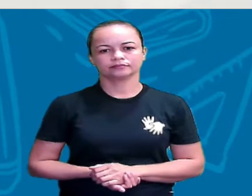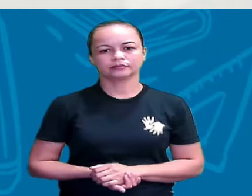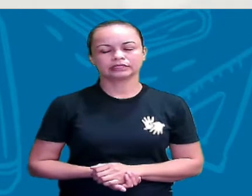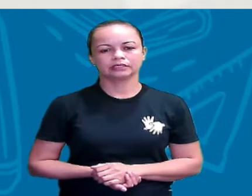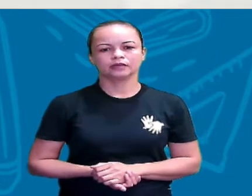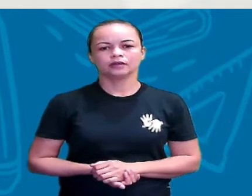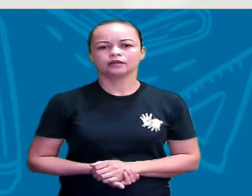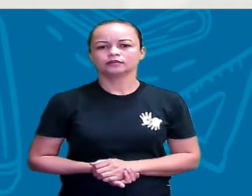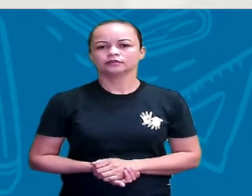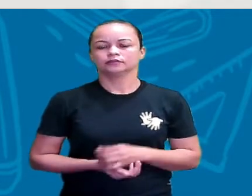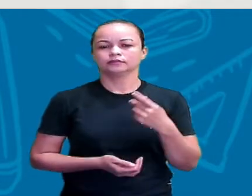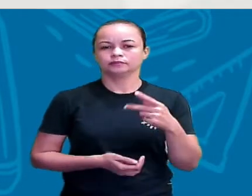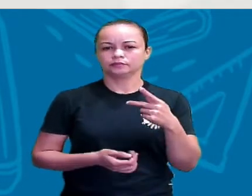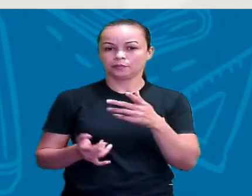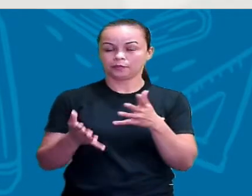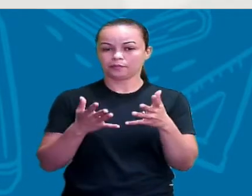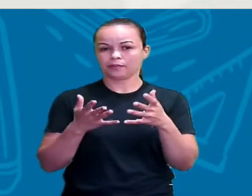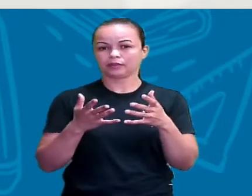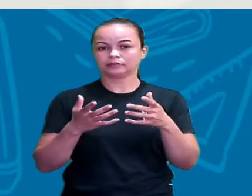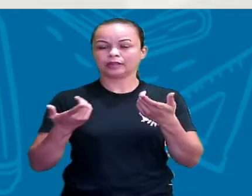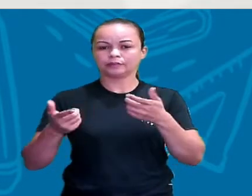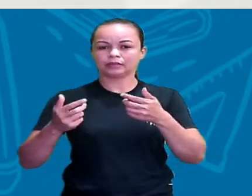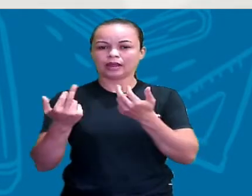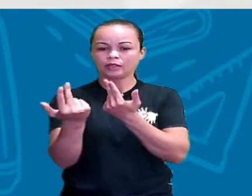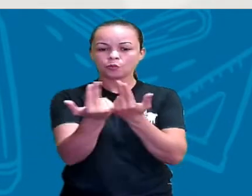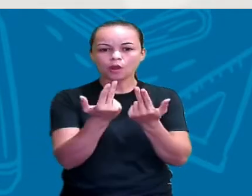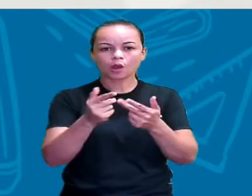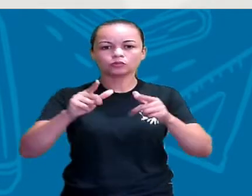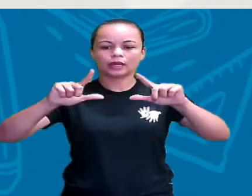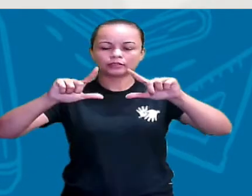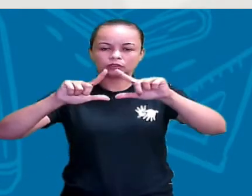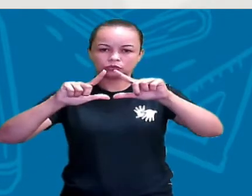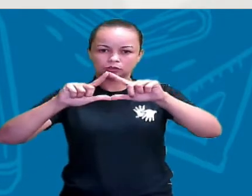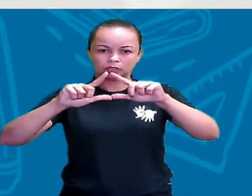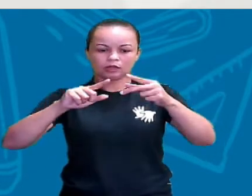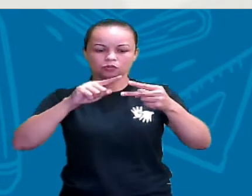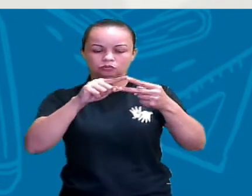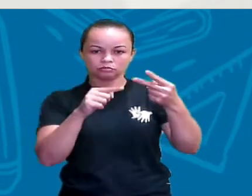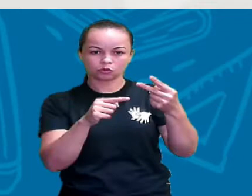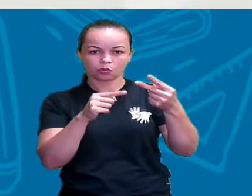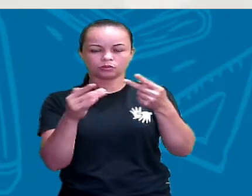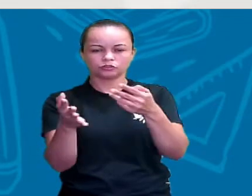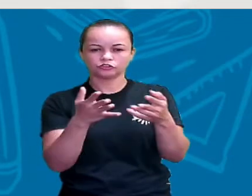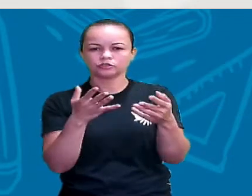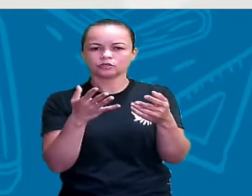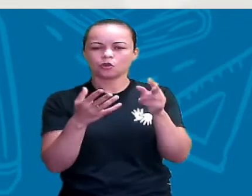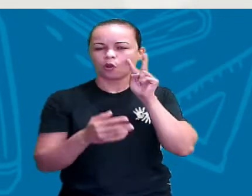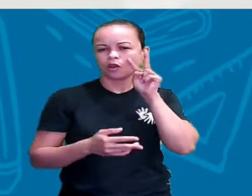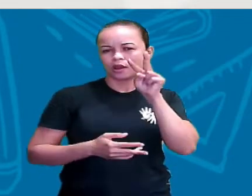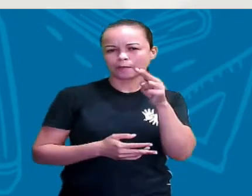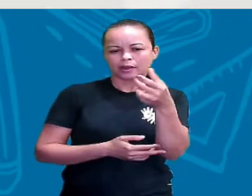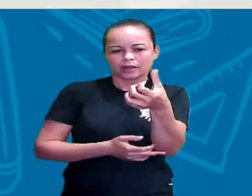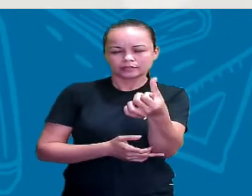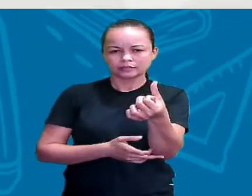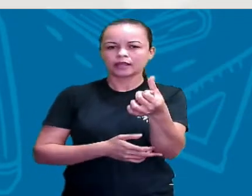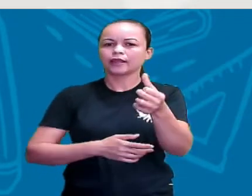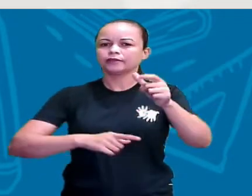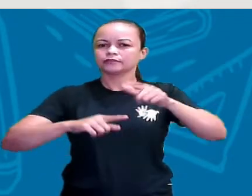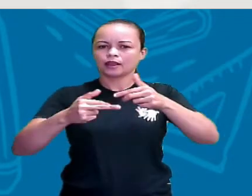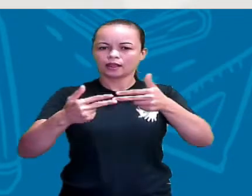Desse modo, para determinar a congruência de dois triângulos, olhamos para 6 elementos em cada